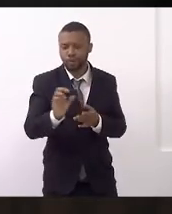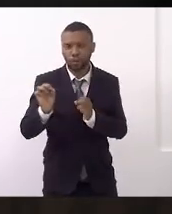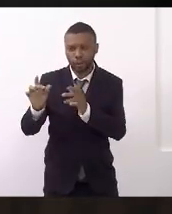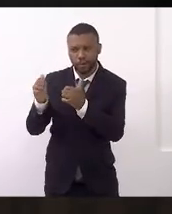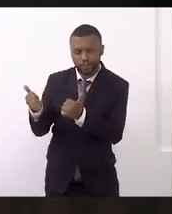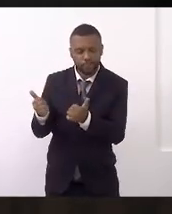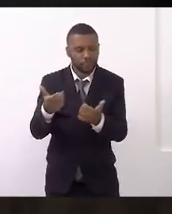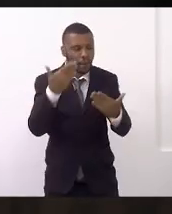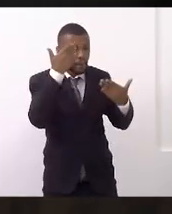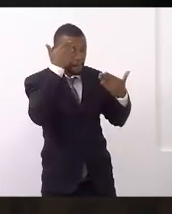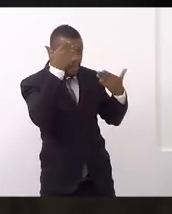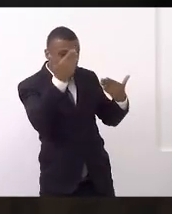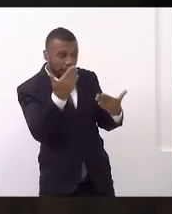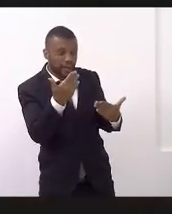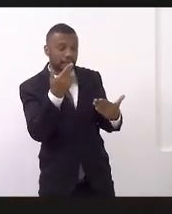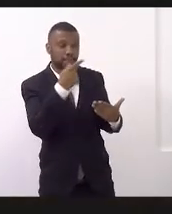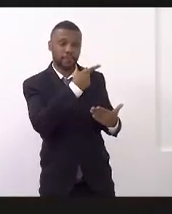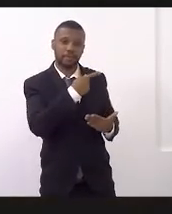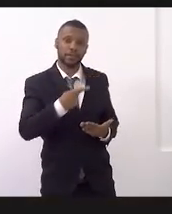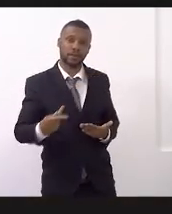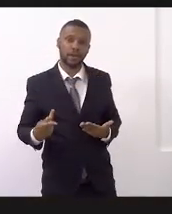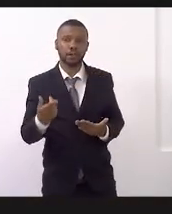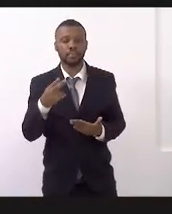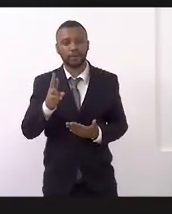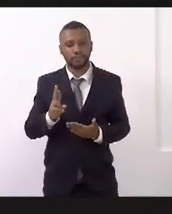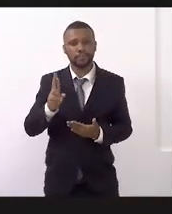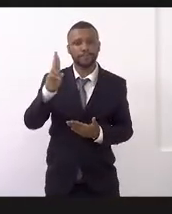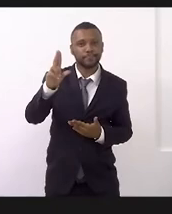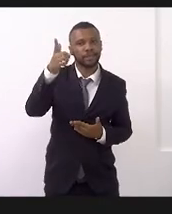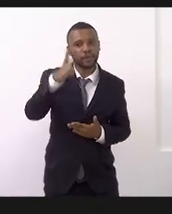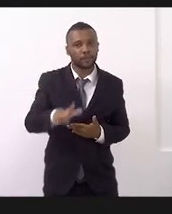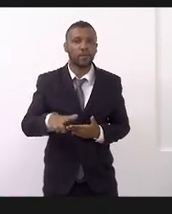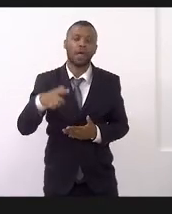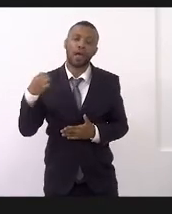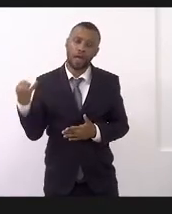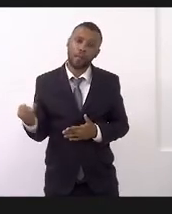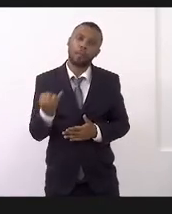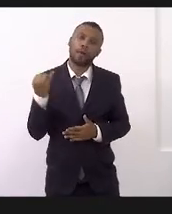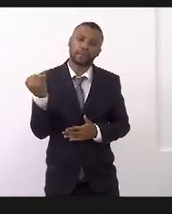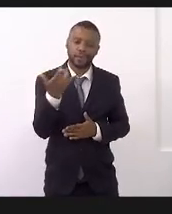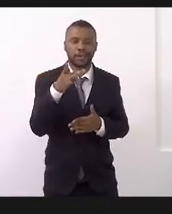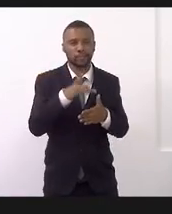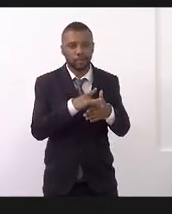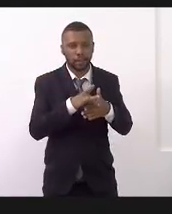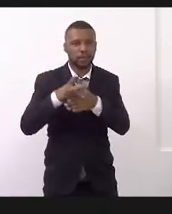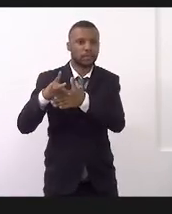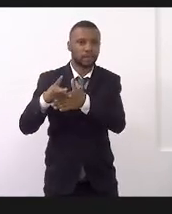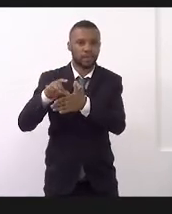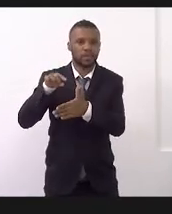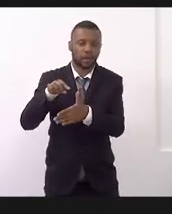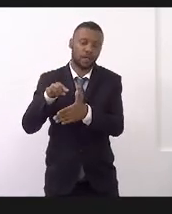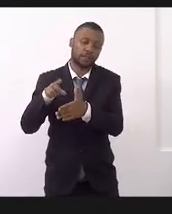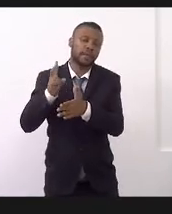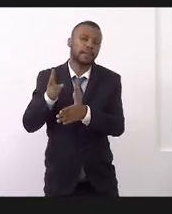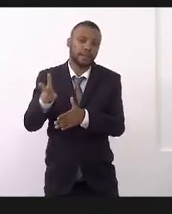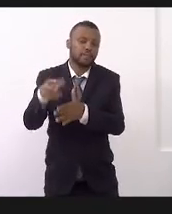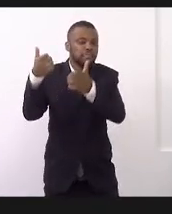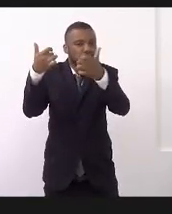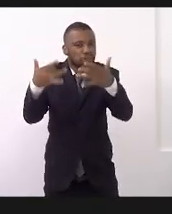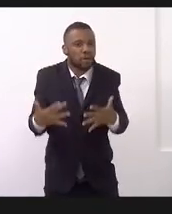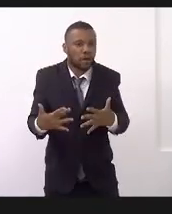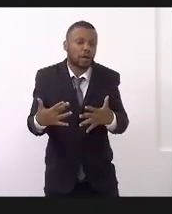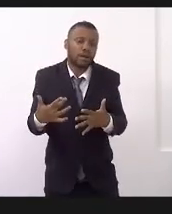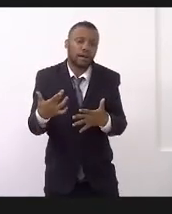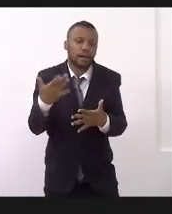Obrigada, presidente, aí pela condução, mais uma vez importante, sobre a sua liderança. Tenho certeza que essa